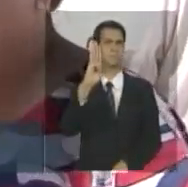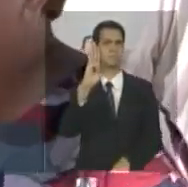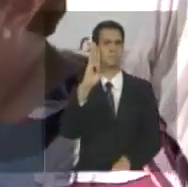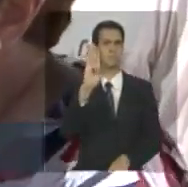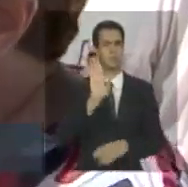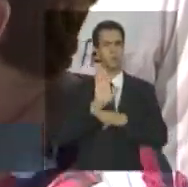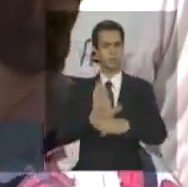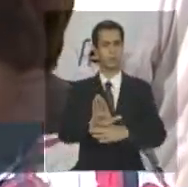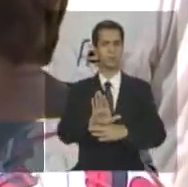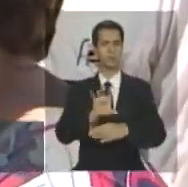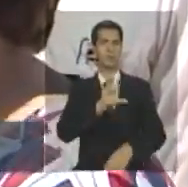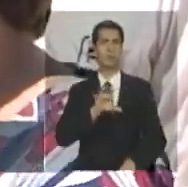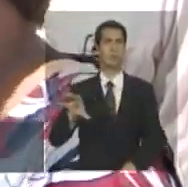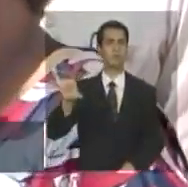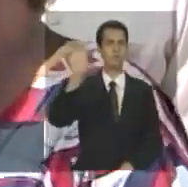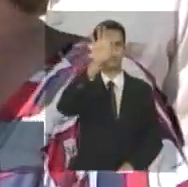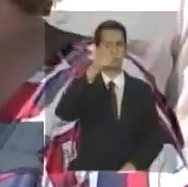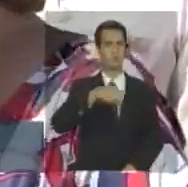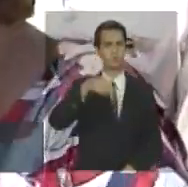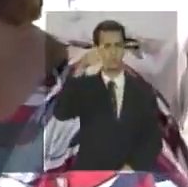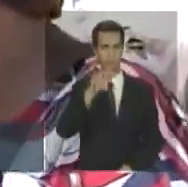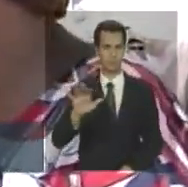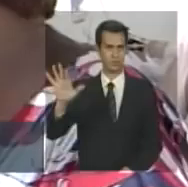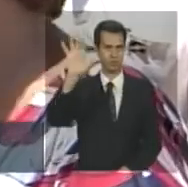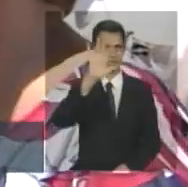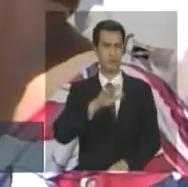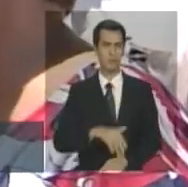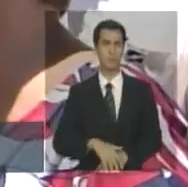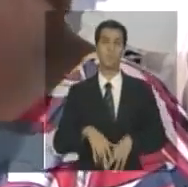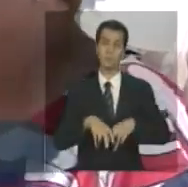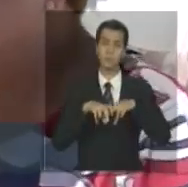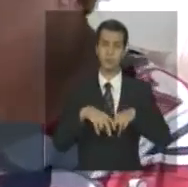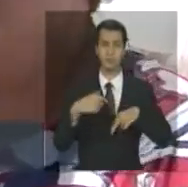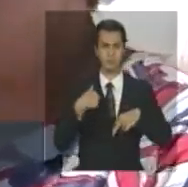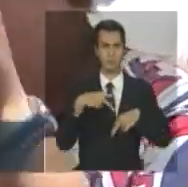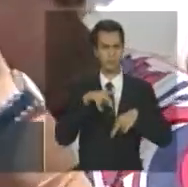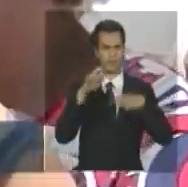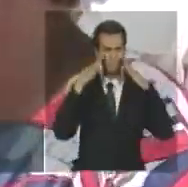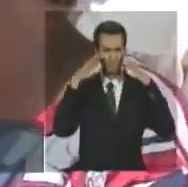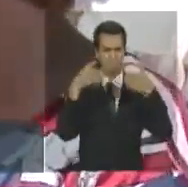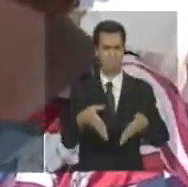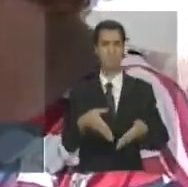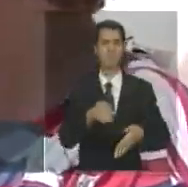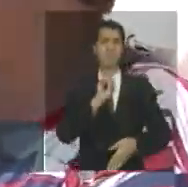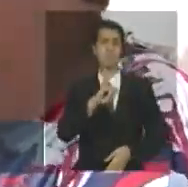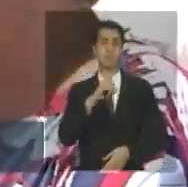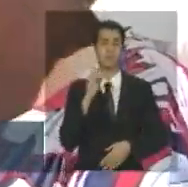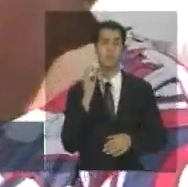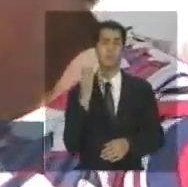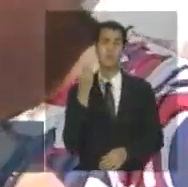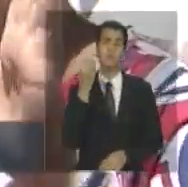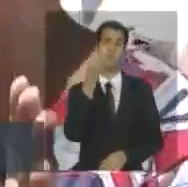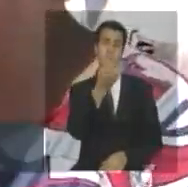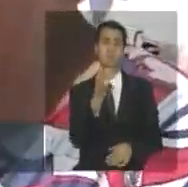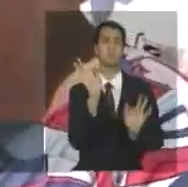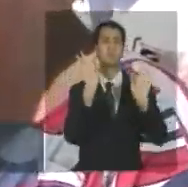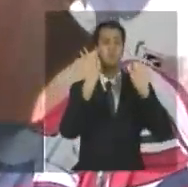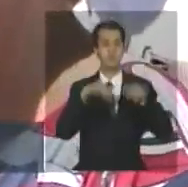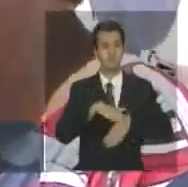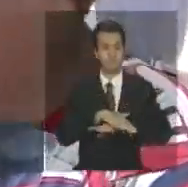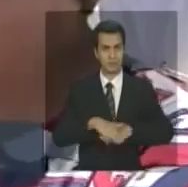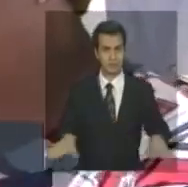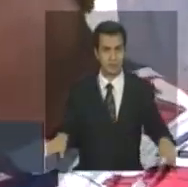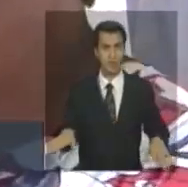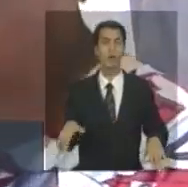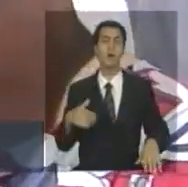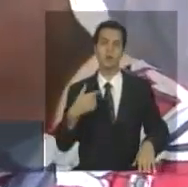Então, eu tenho de dizer para vocês que é por isso que eu vou concentrar. Se no final da minha viagem vocês quiserem me perguntar de outros